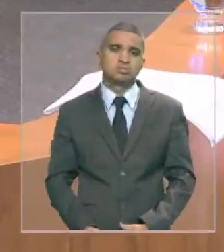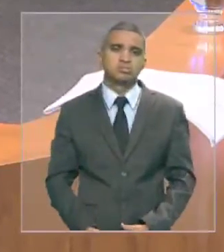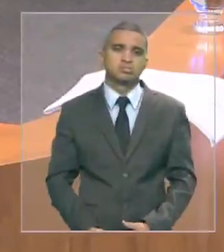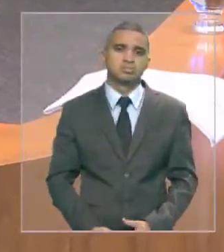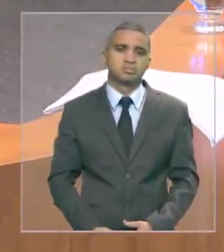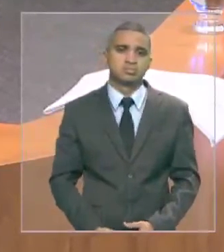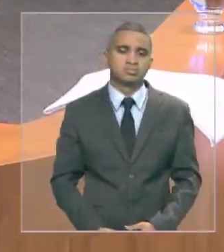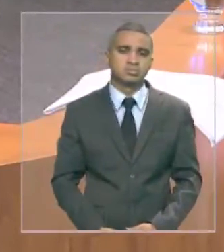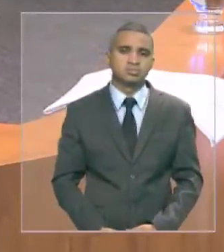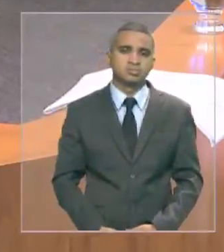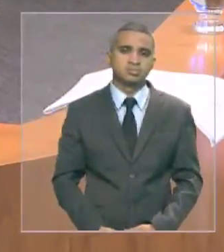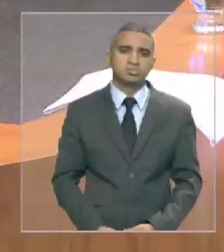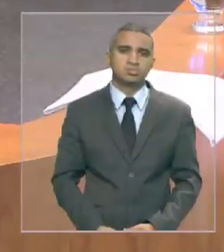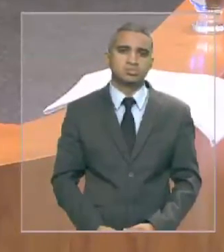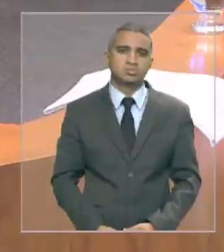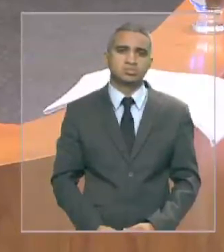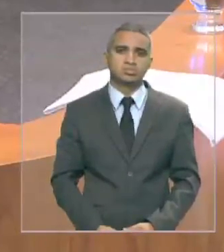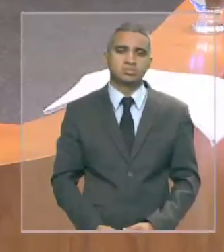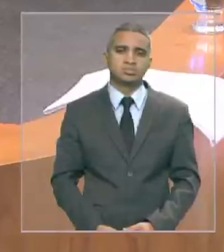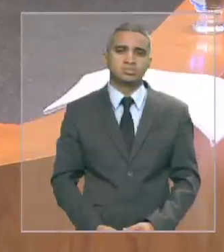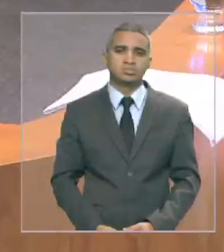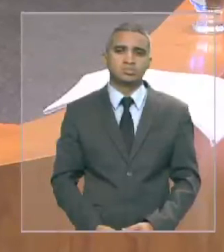muito embora haja